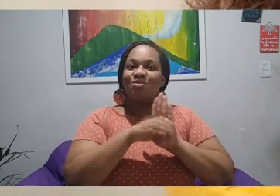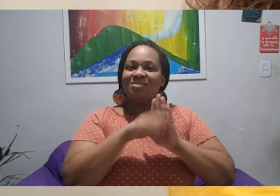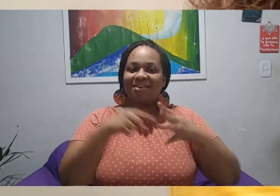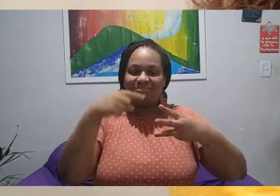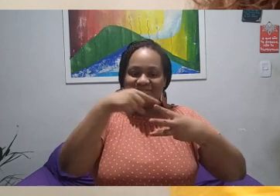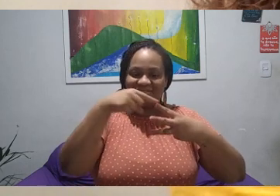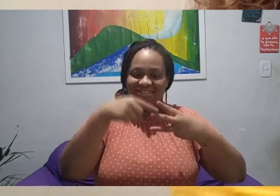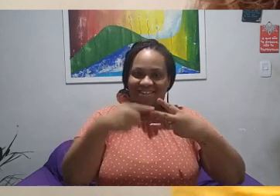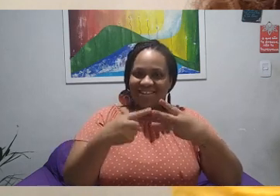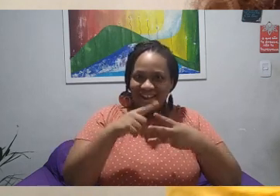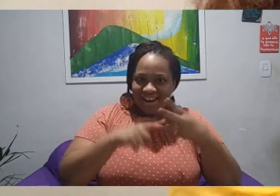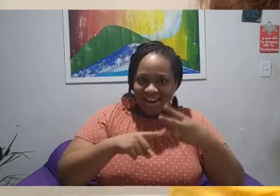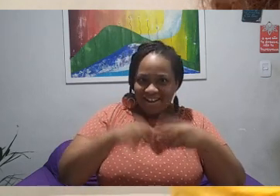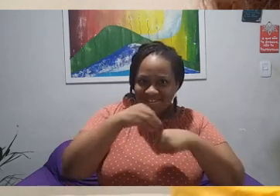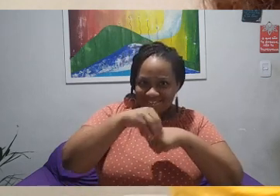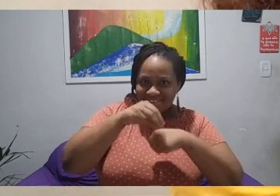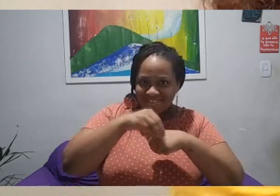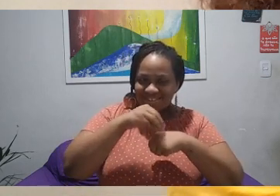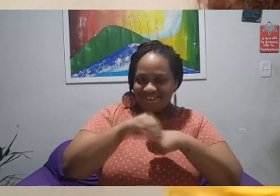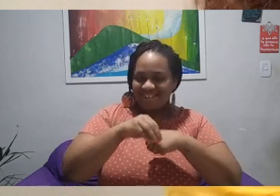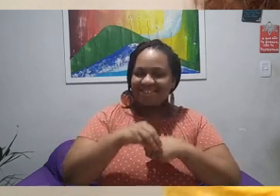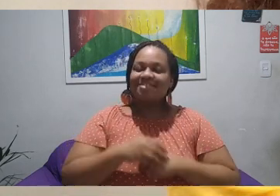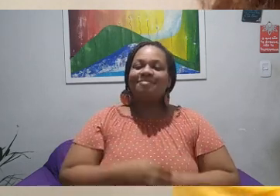hoje: tensão, corrente e resistência.